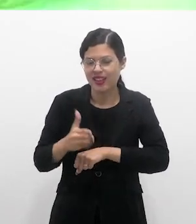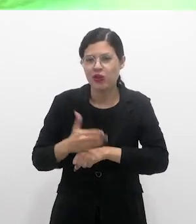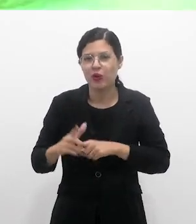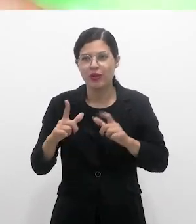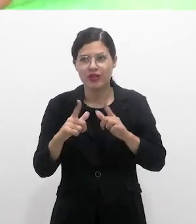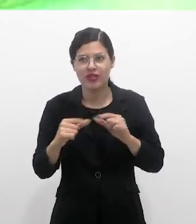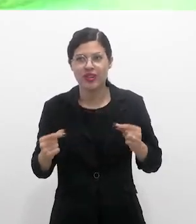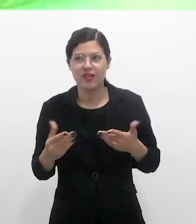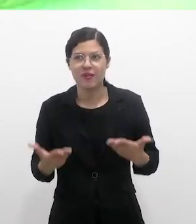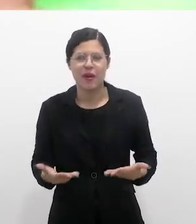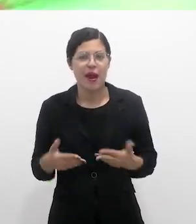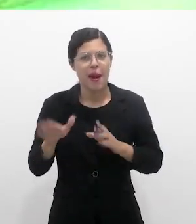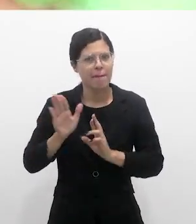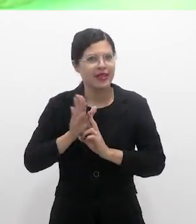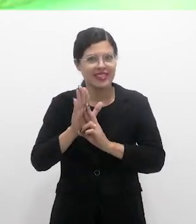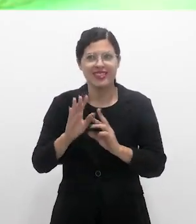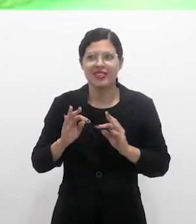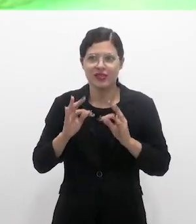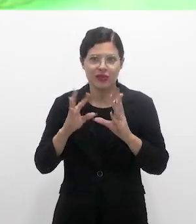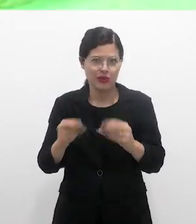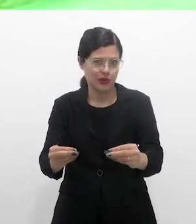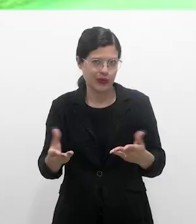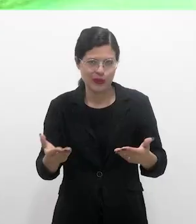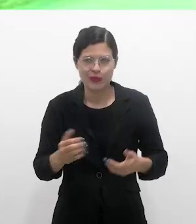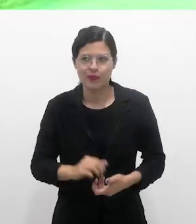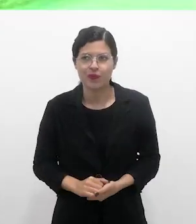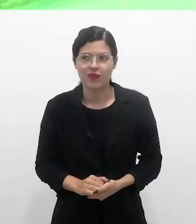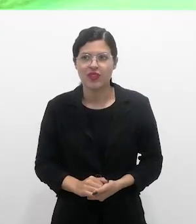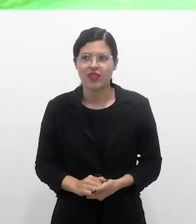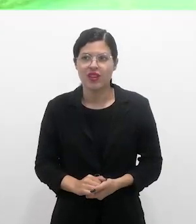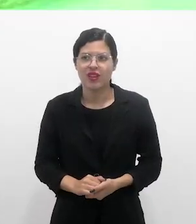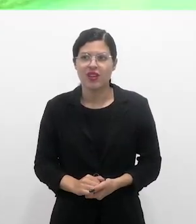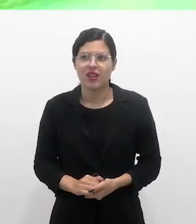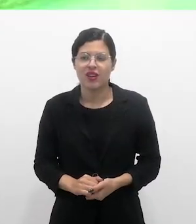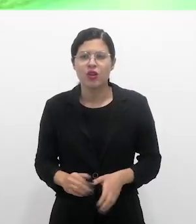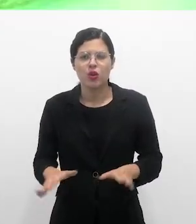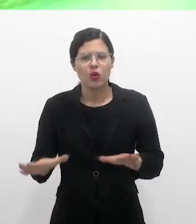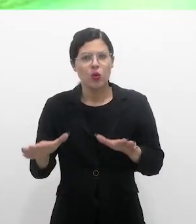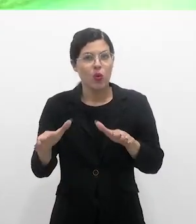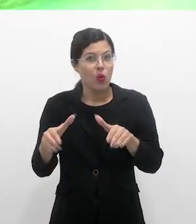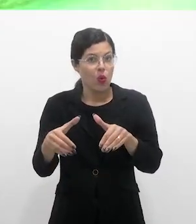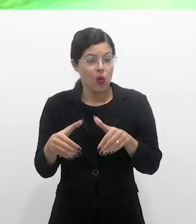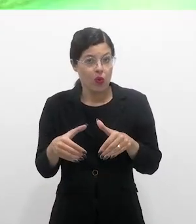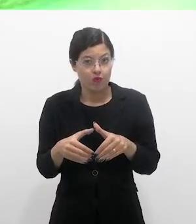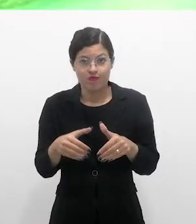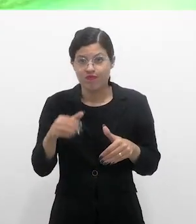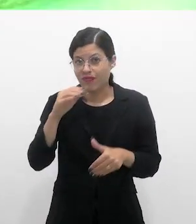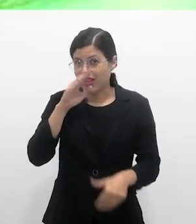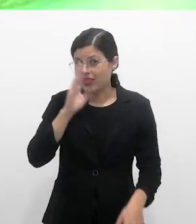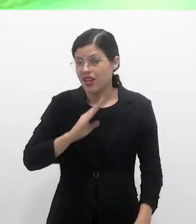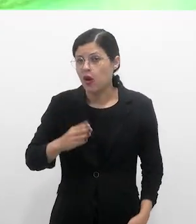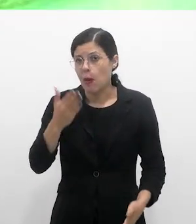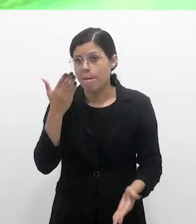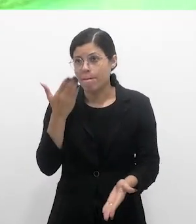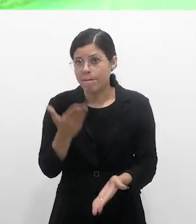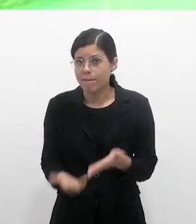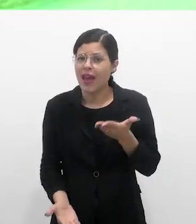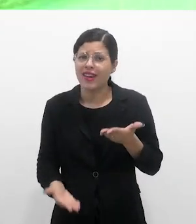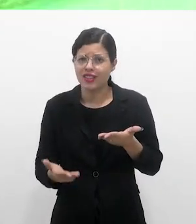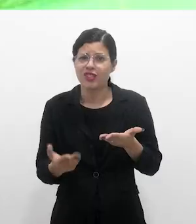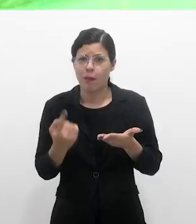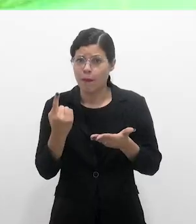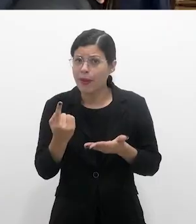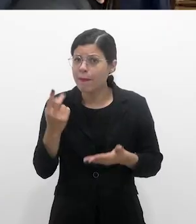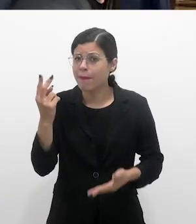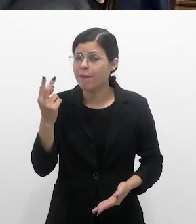é manager, representante, é tudo do Kashima. E a seleção perde pela primeira vez na história para a seleção do Japão.